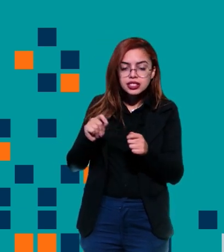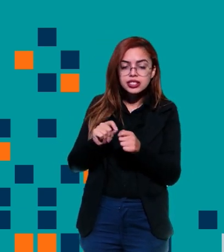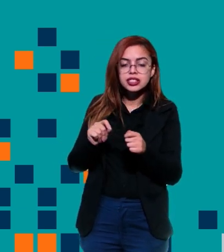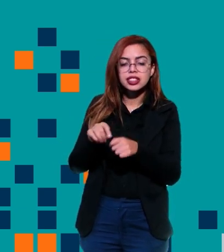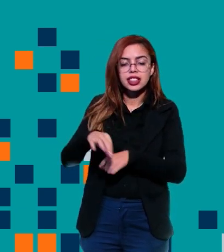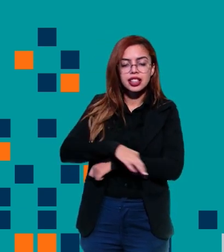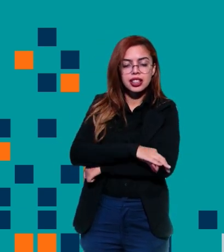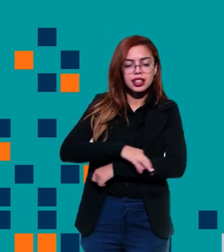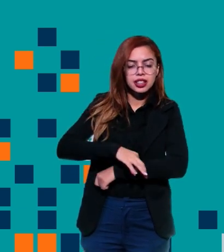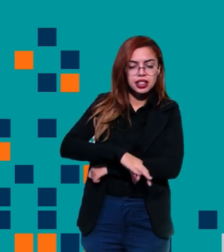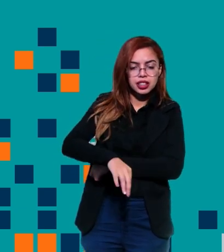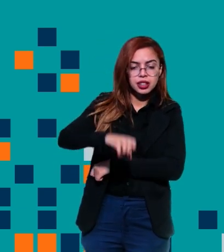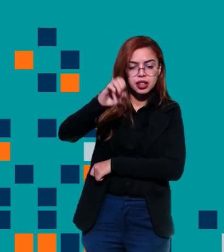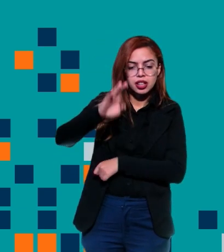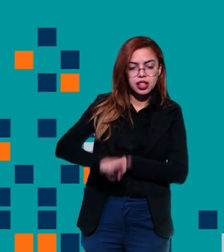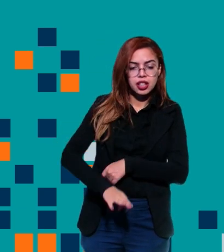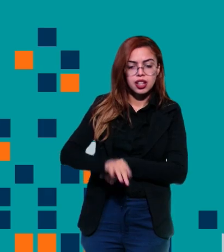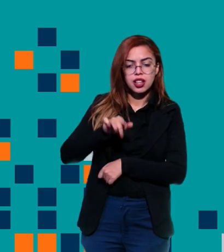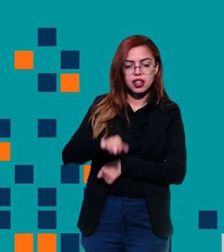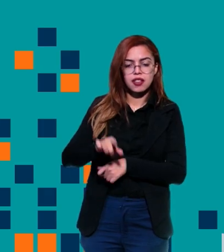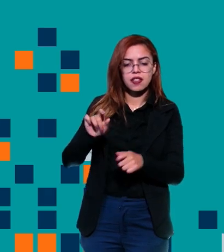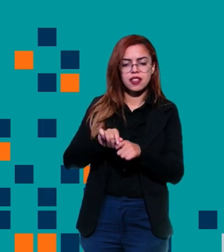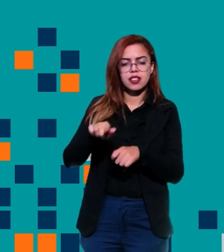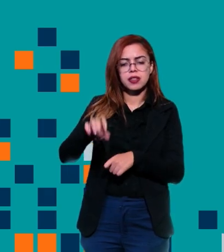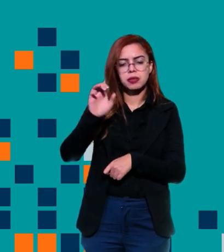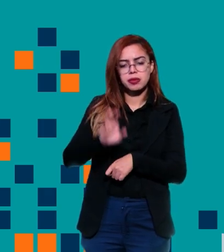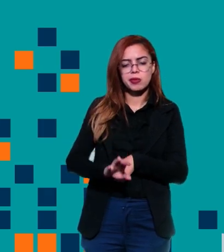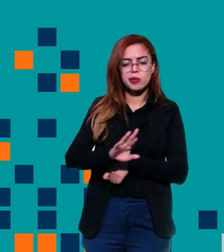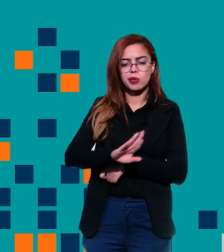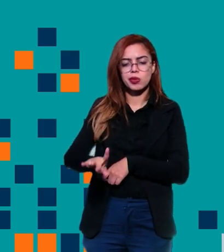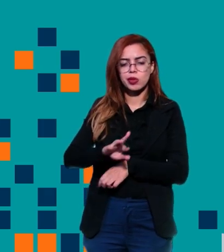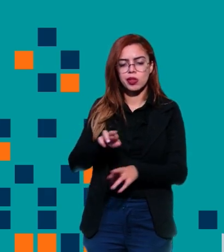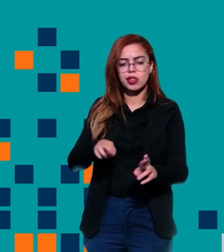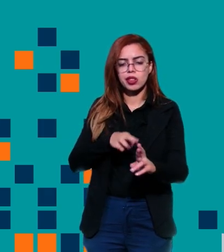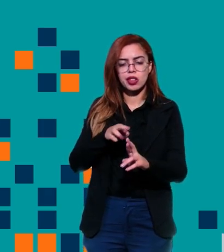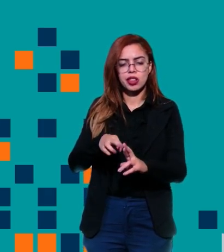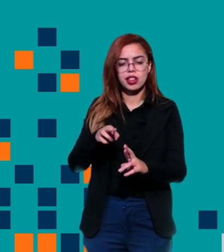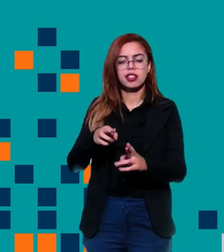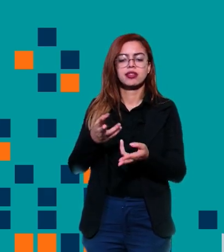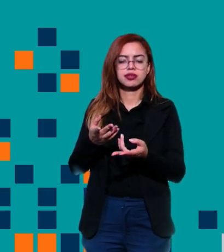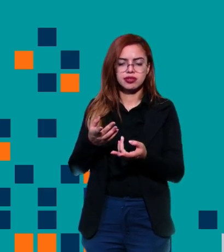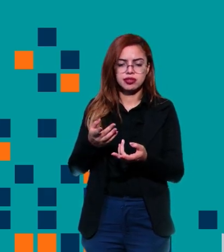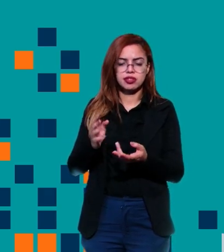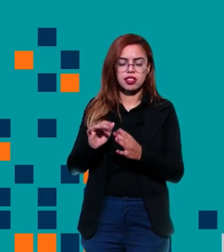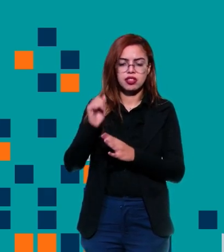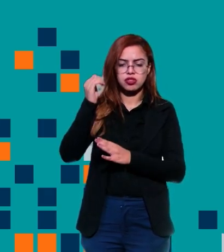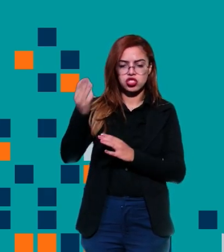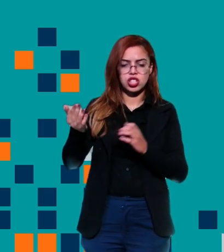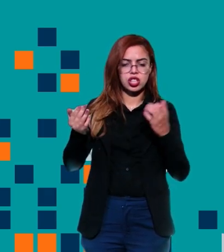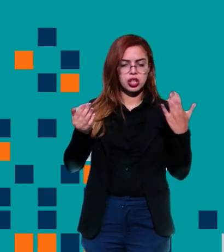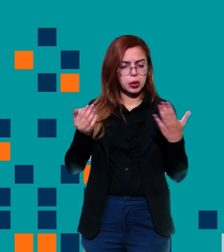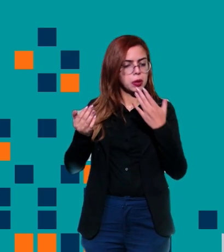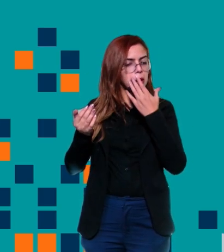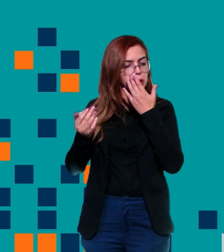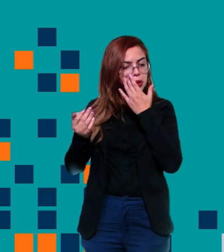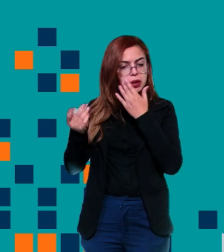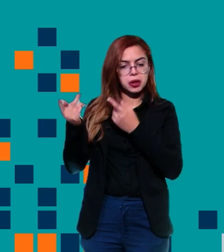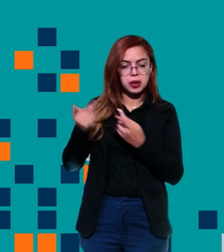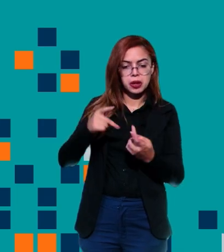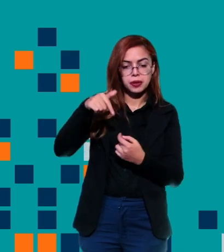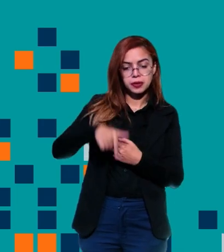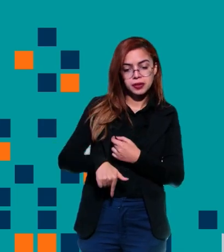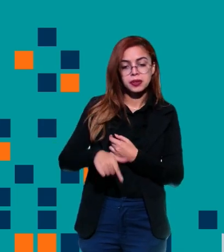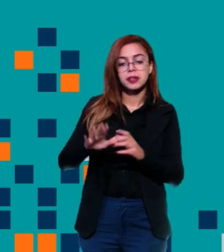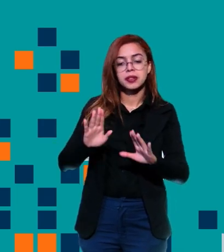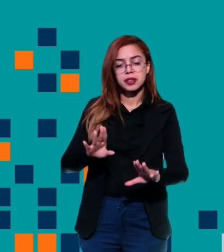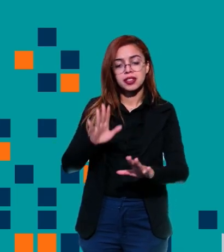que é feita para o Brasil, não com referências de uma arquitetura de fora e trazer para cá uma arquitetura que muitas